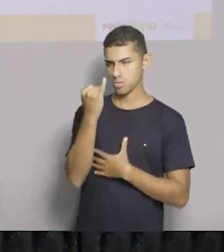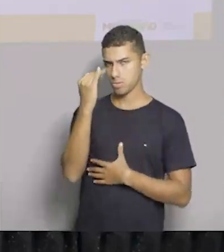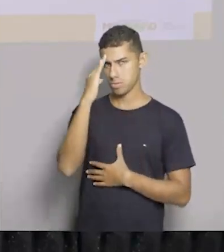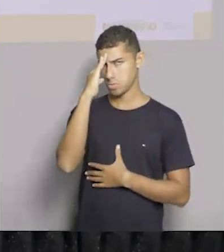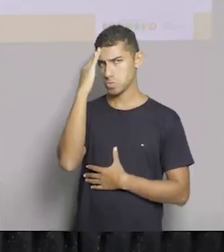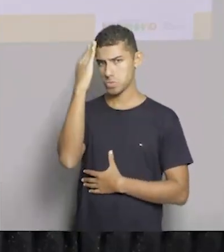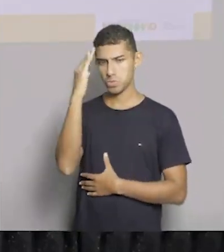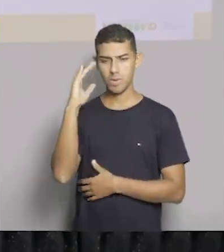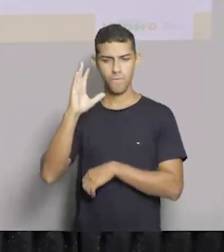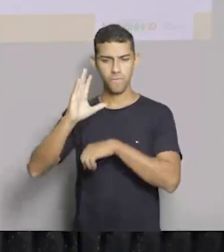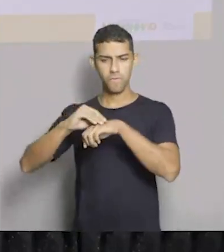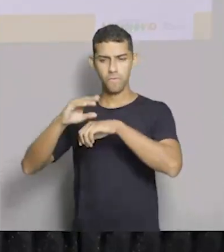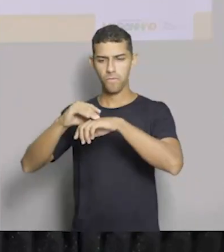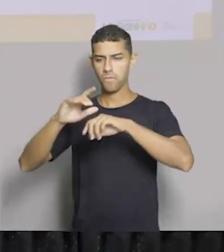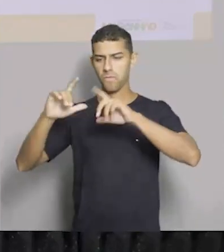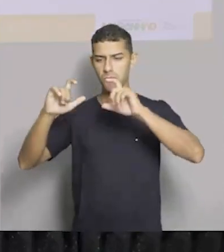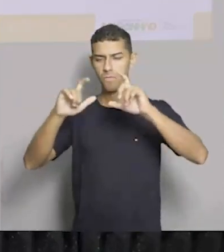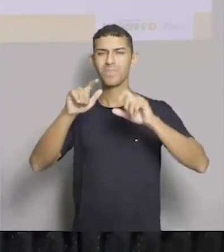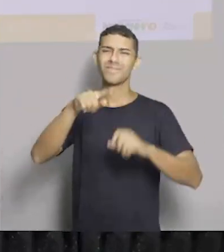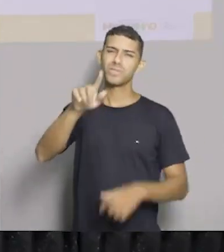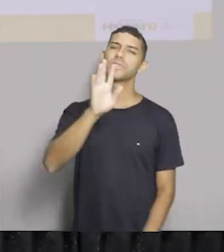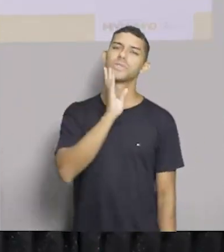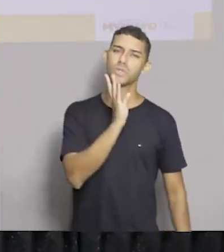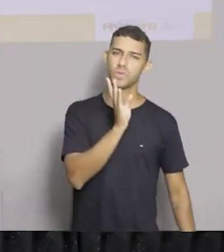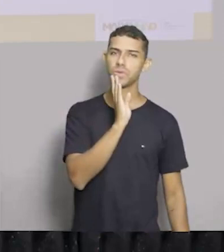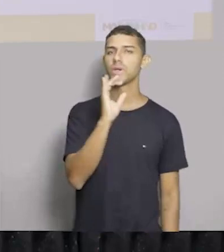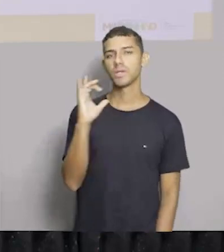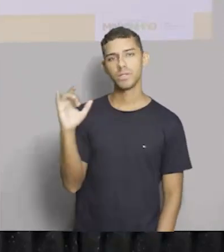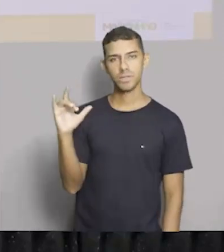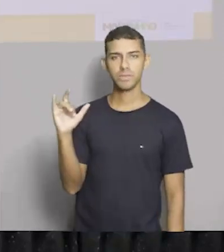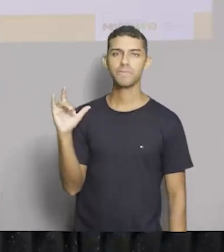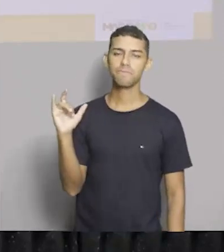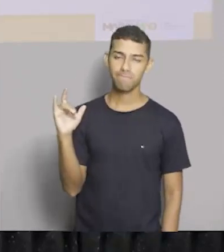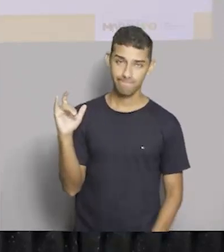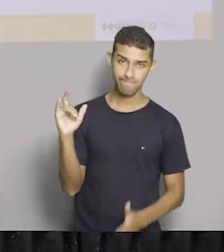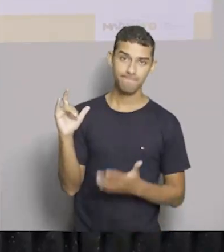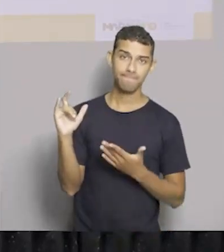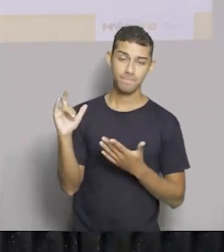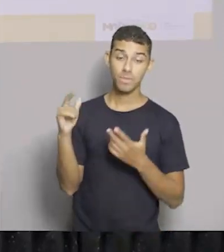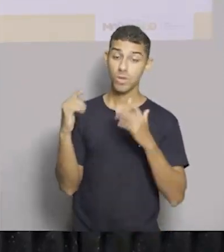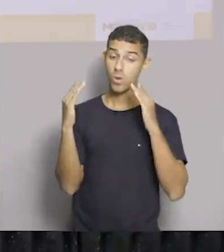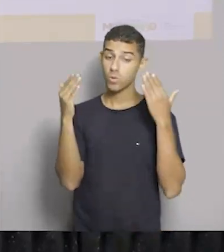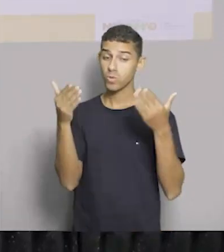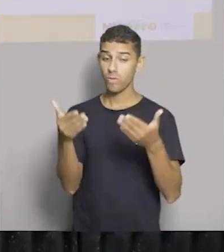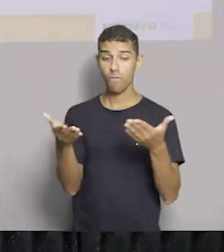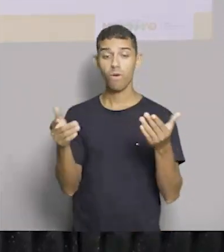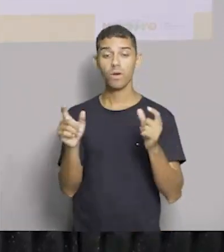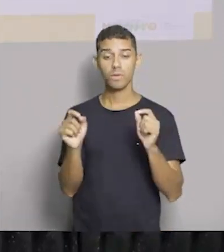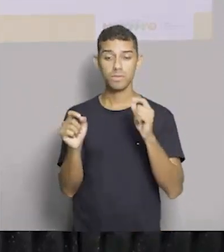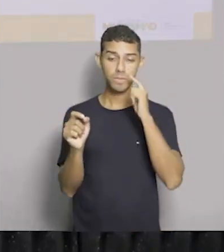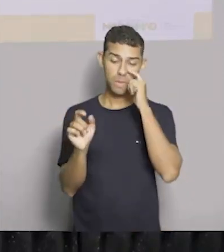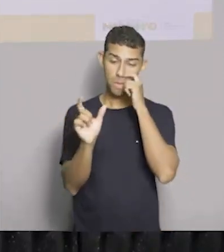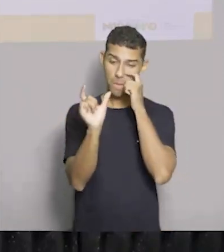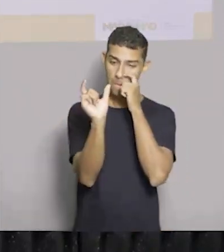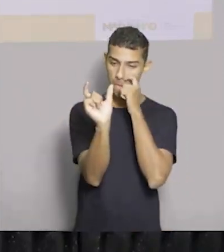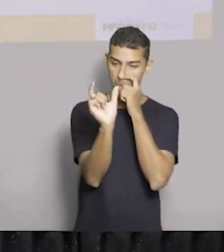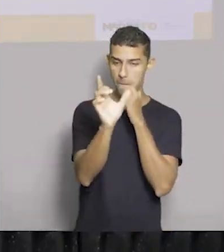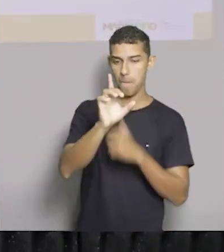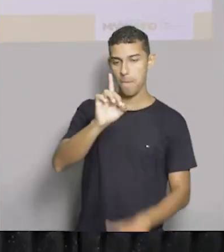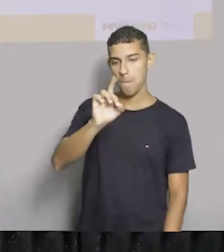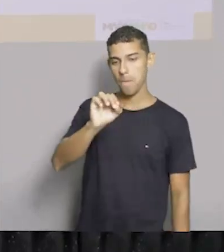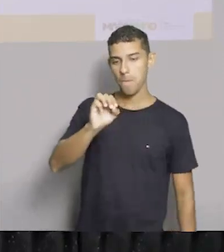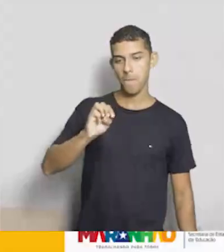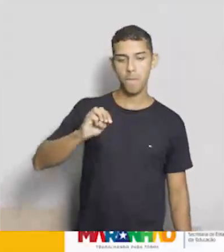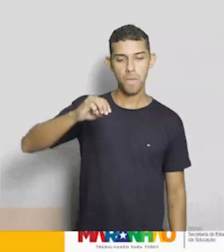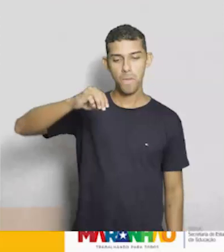de fotos. Vocês sabem o que é o Instagram. O nosso foco para analisar a questão é onde aparece a palavra